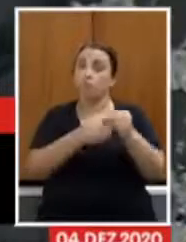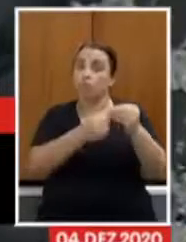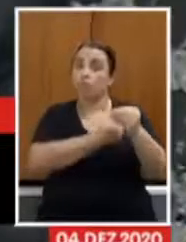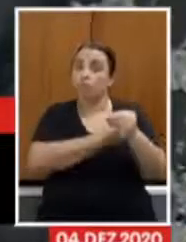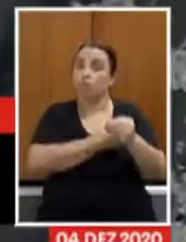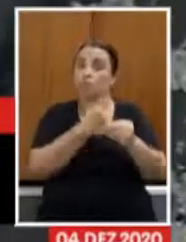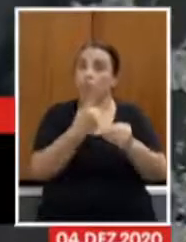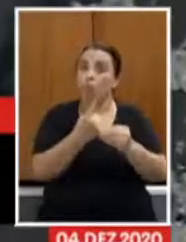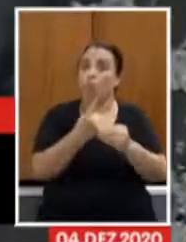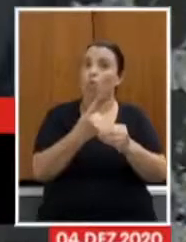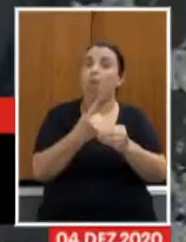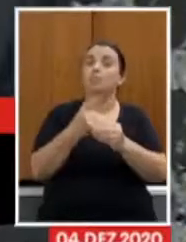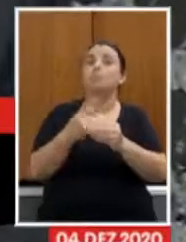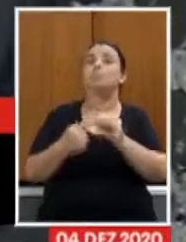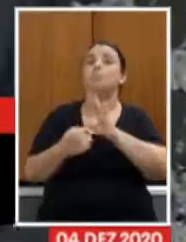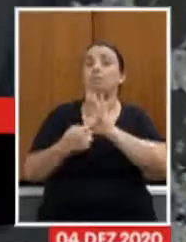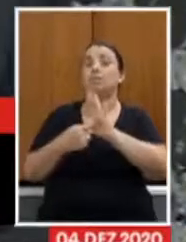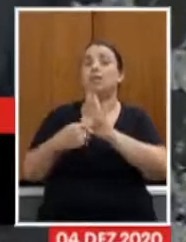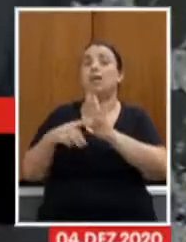emenda.